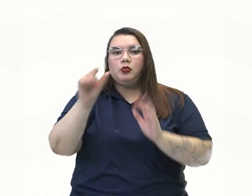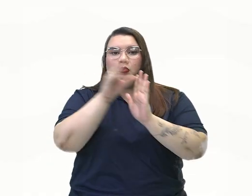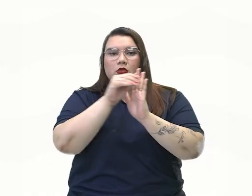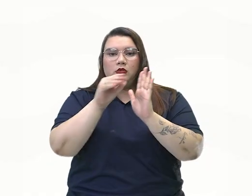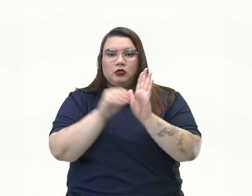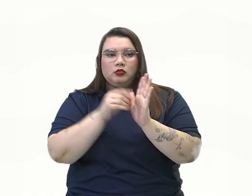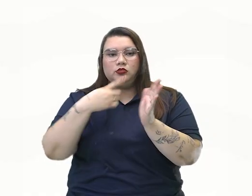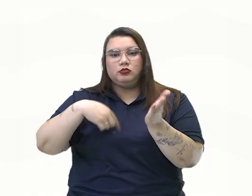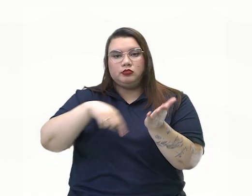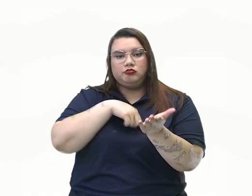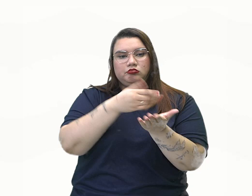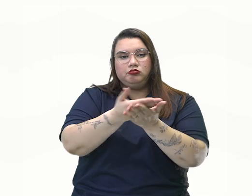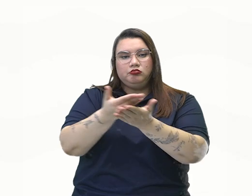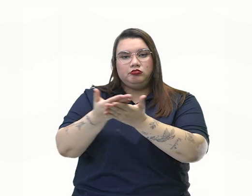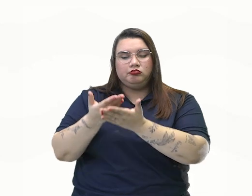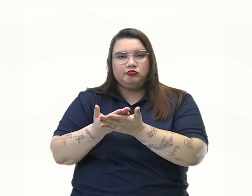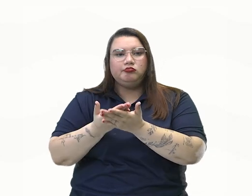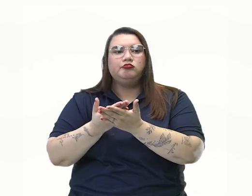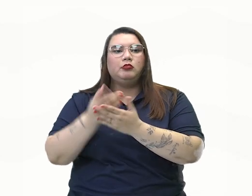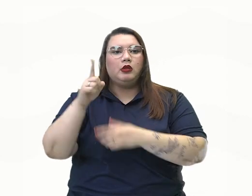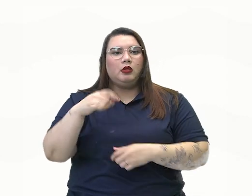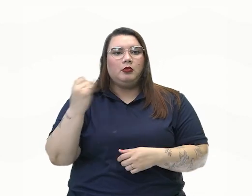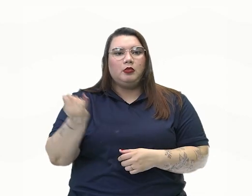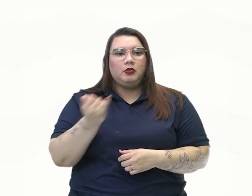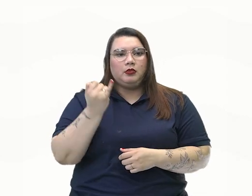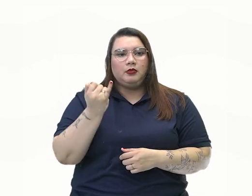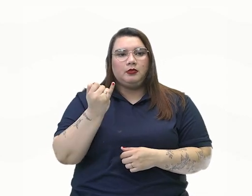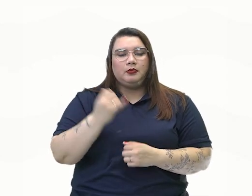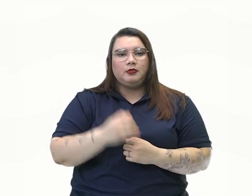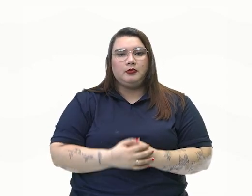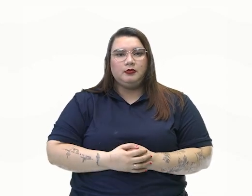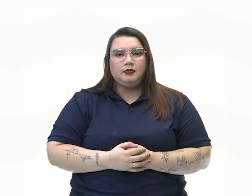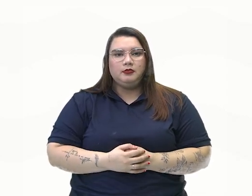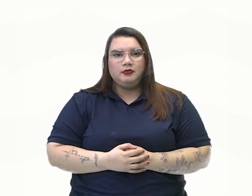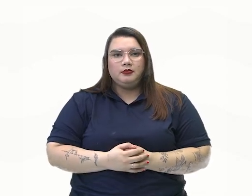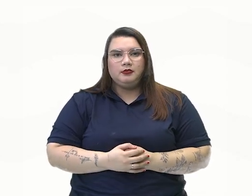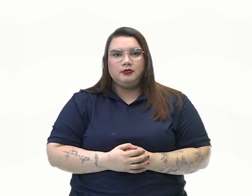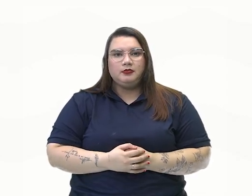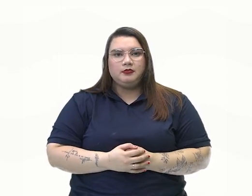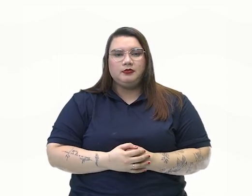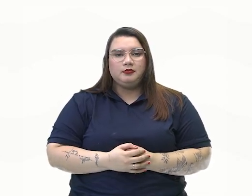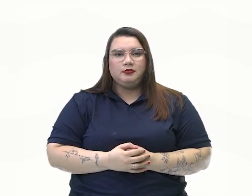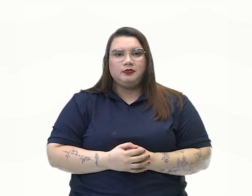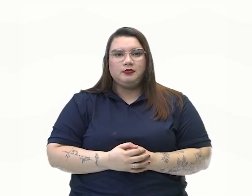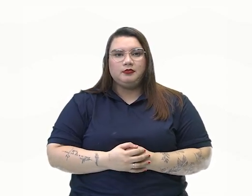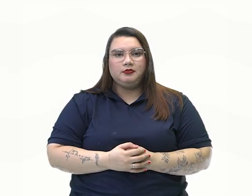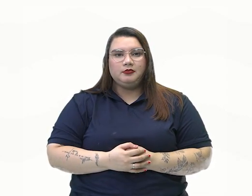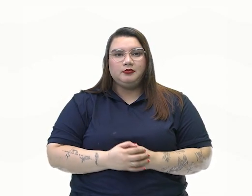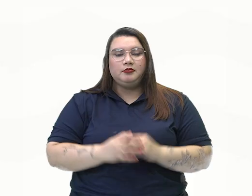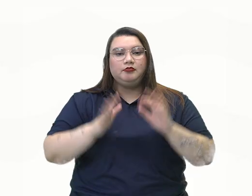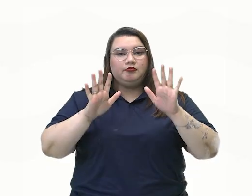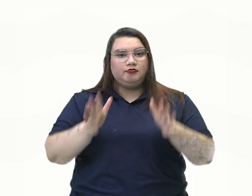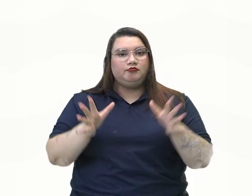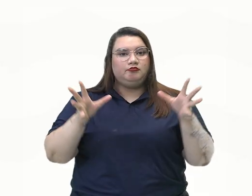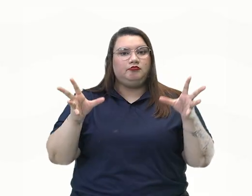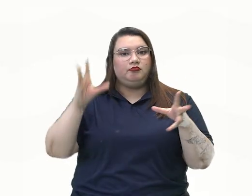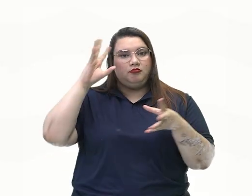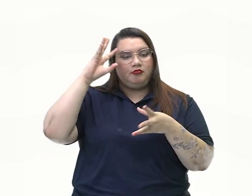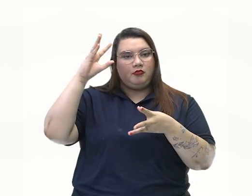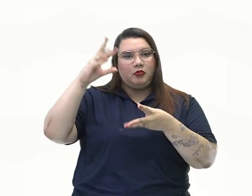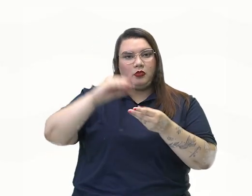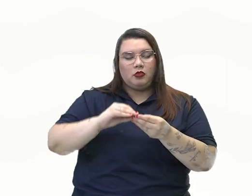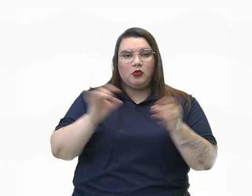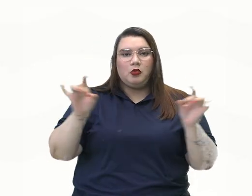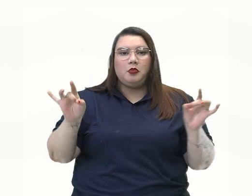Outro assunto também muito pertinente. Então, voltando, né, aqui, ó. Fechamos aqui a parte da